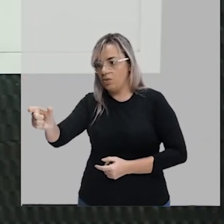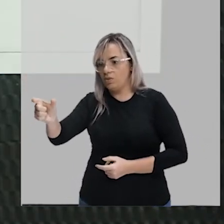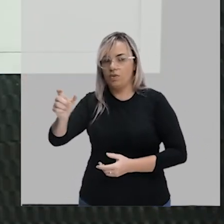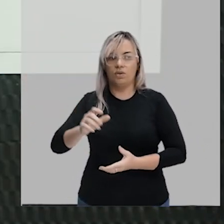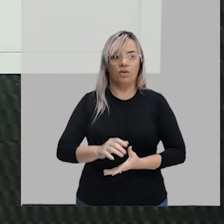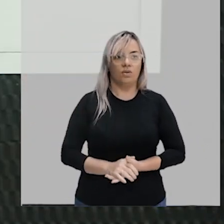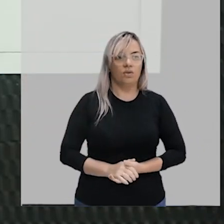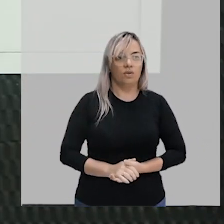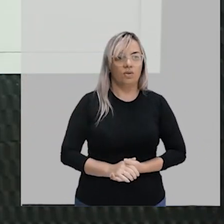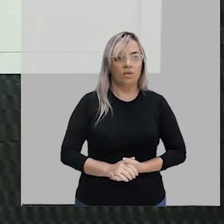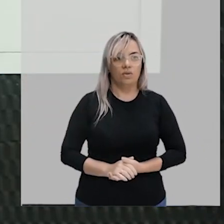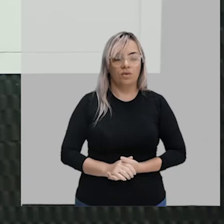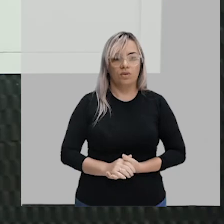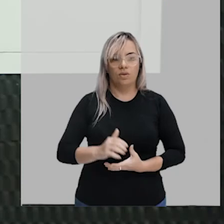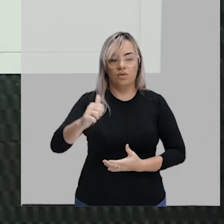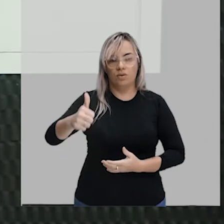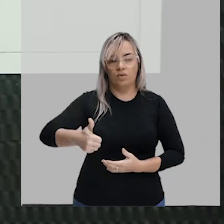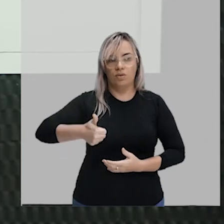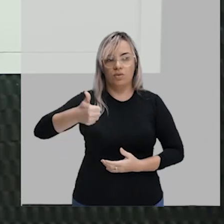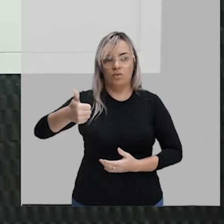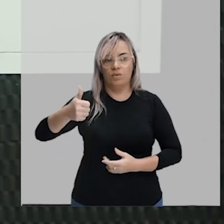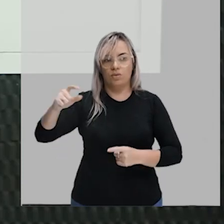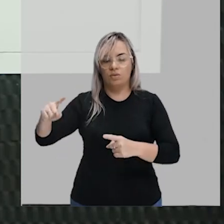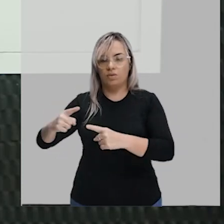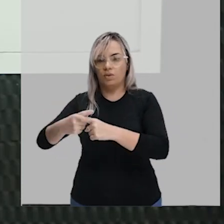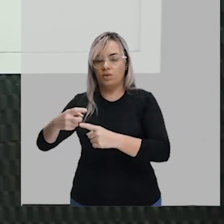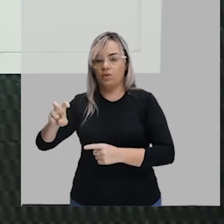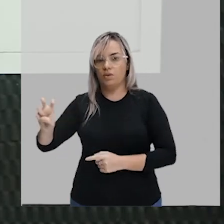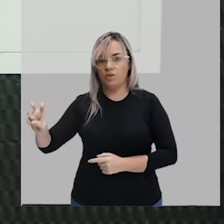1 multiplicado por 5,